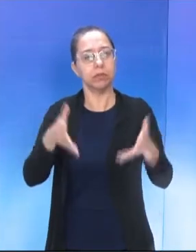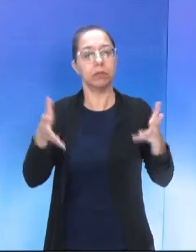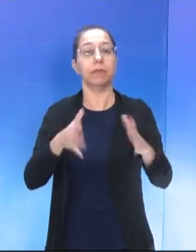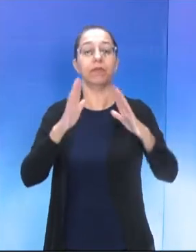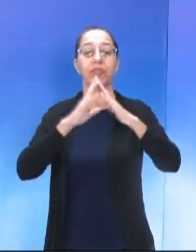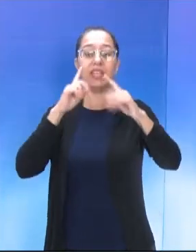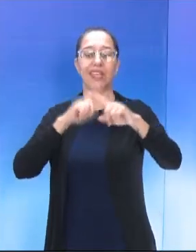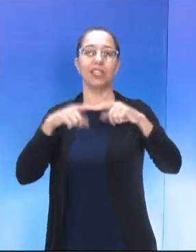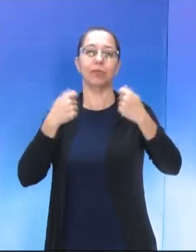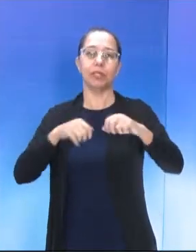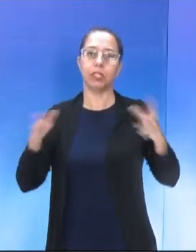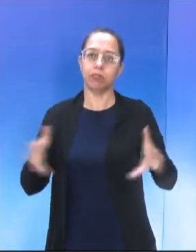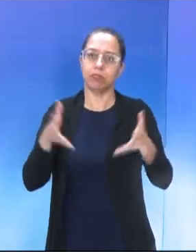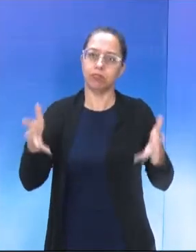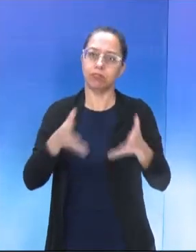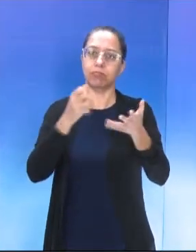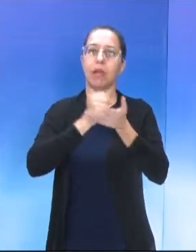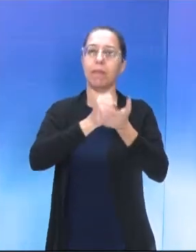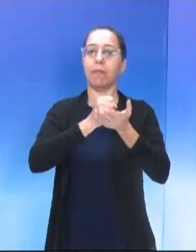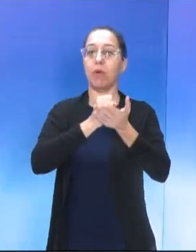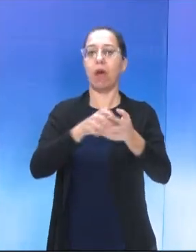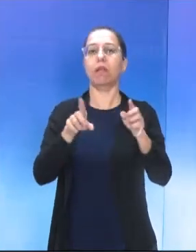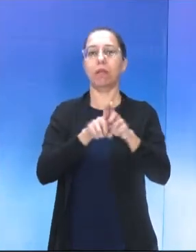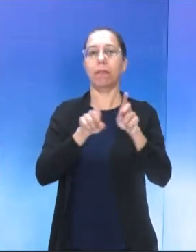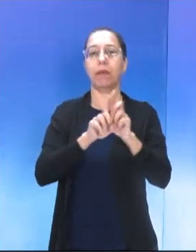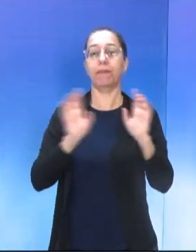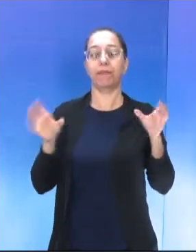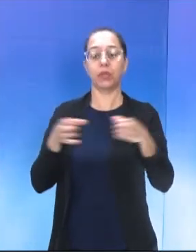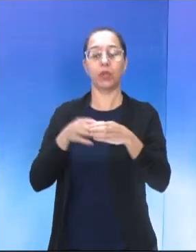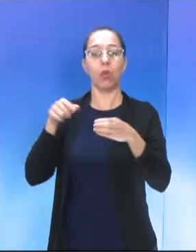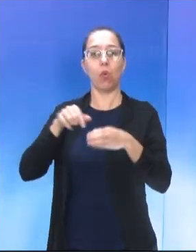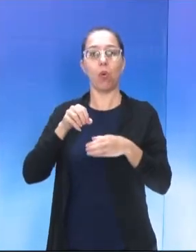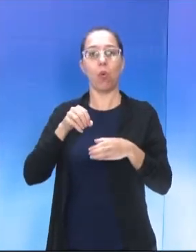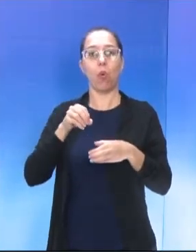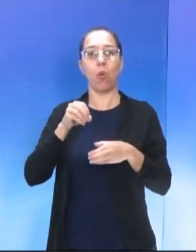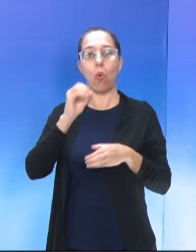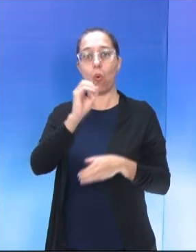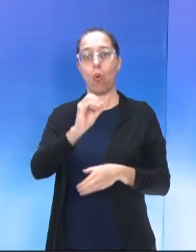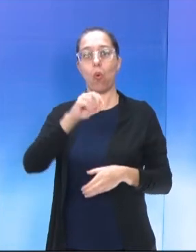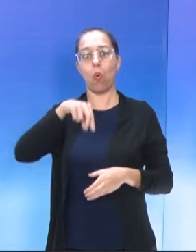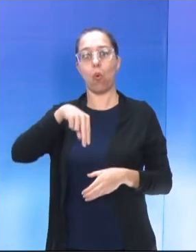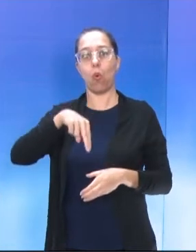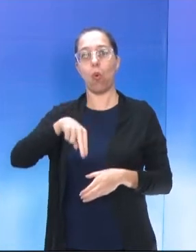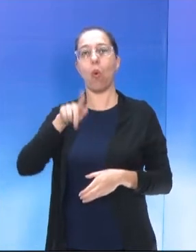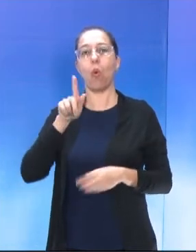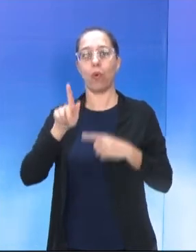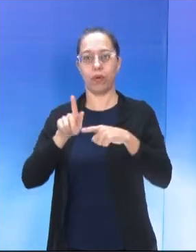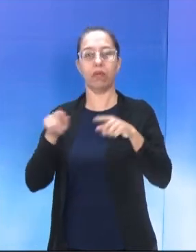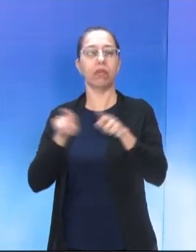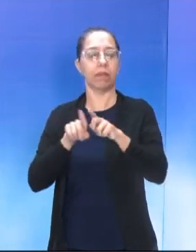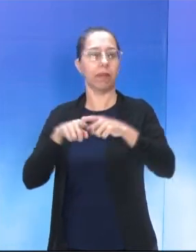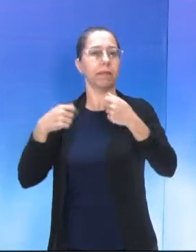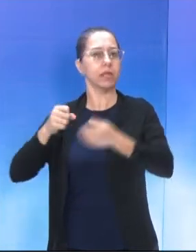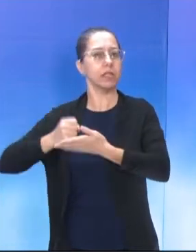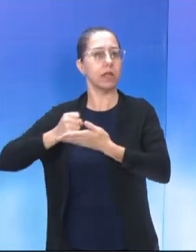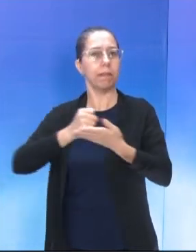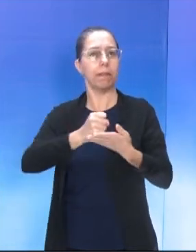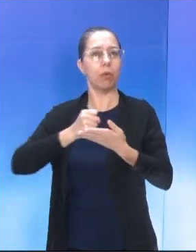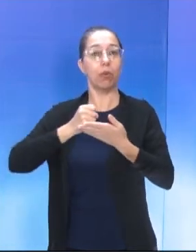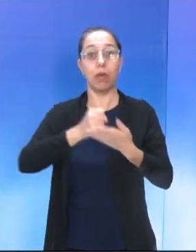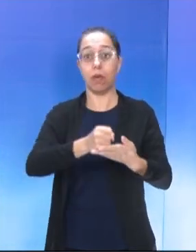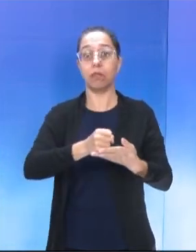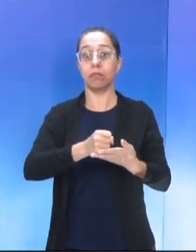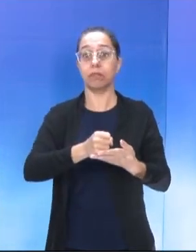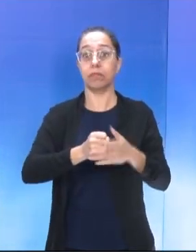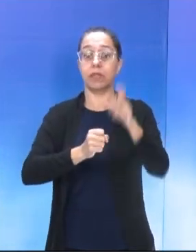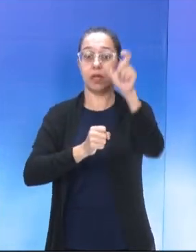para envolver essa pessoa, esse indivíduo. E quando a gente está falando nesse indivíduo, não se esqueça que nós estamos falando de um cidadão